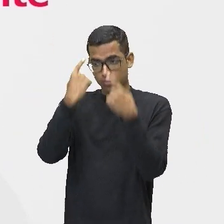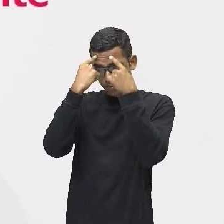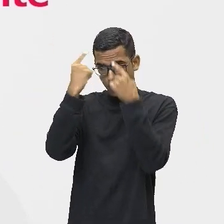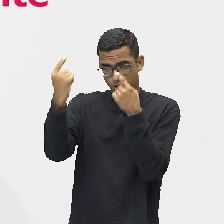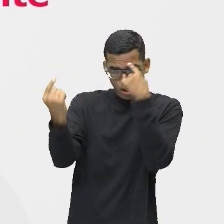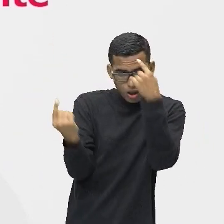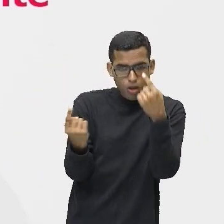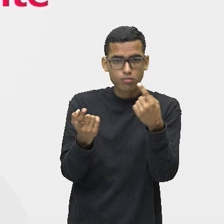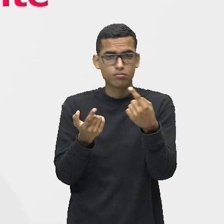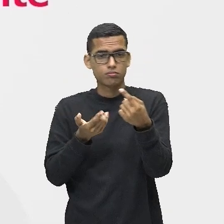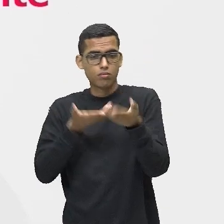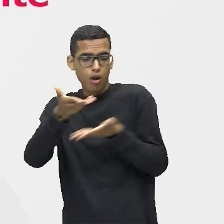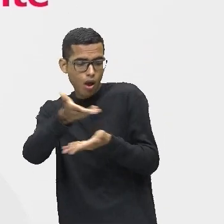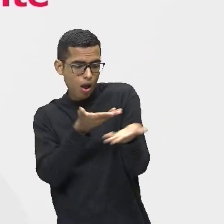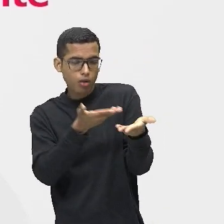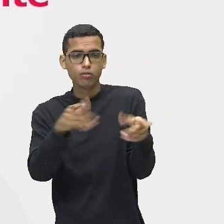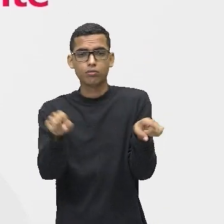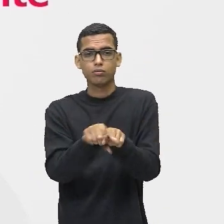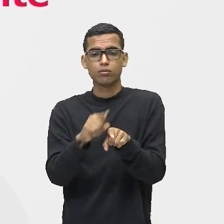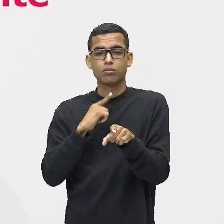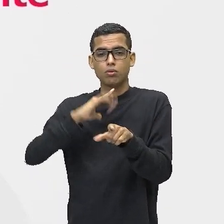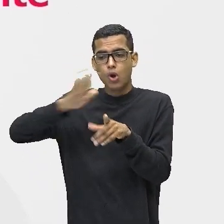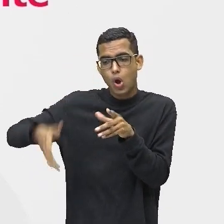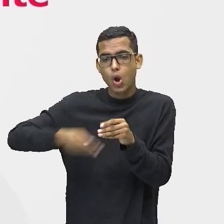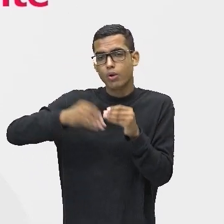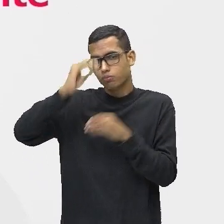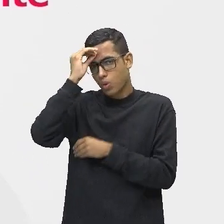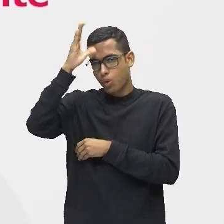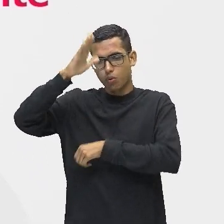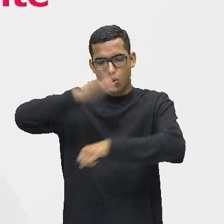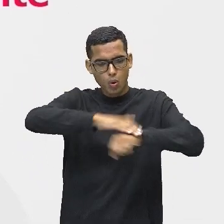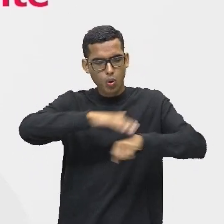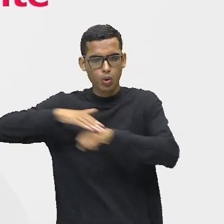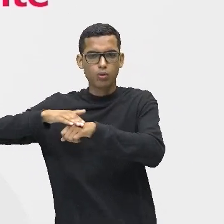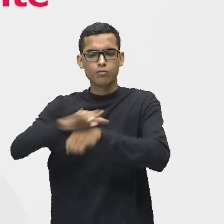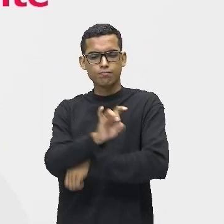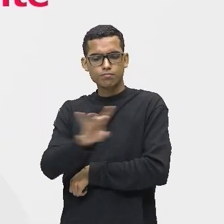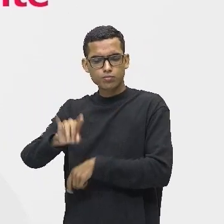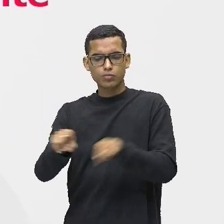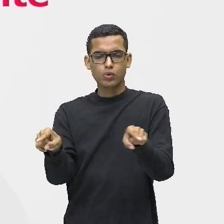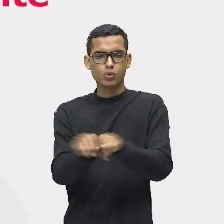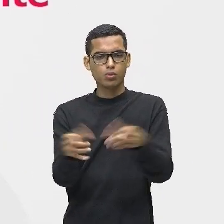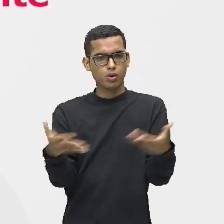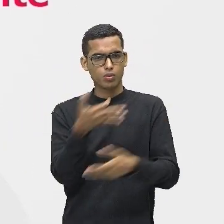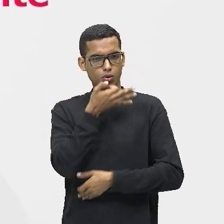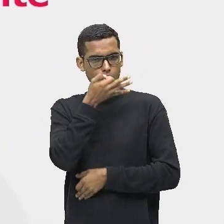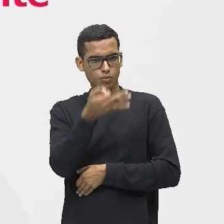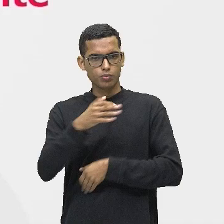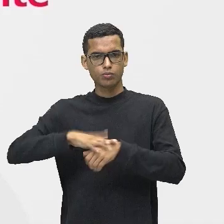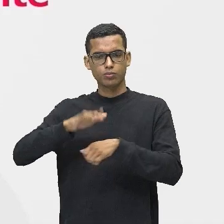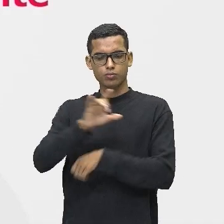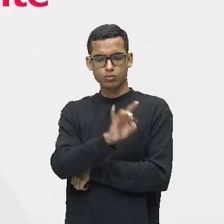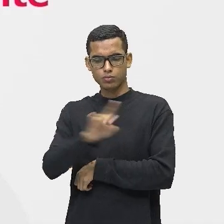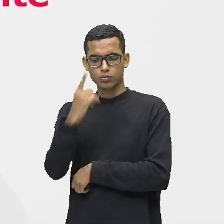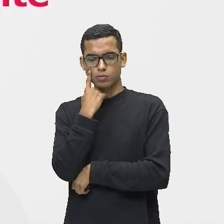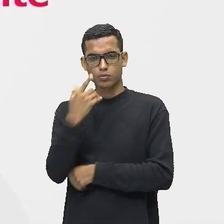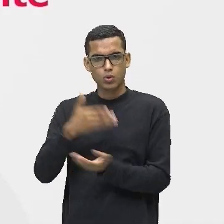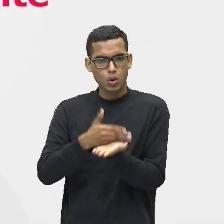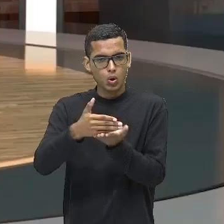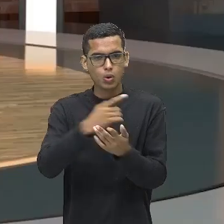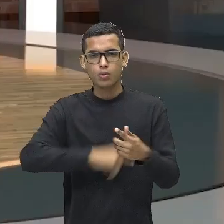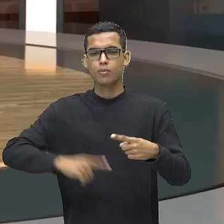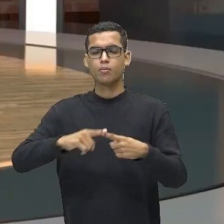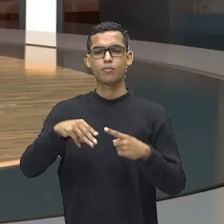e enriquecer nosso conhecimento. Agora, vamos ouvir as opiniões dos nossos debatedores, começando por